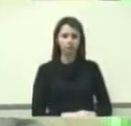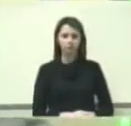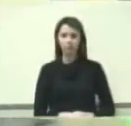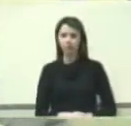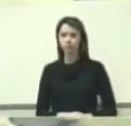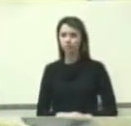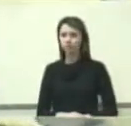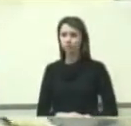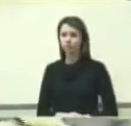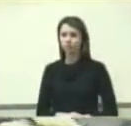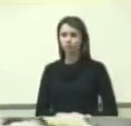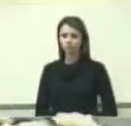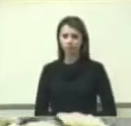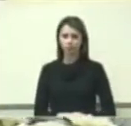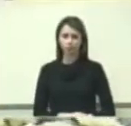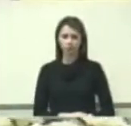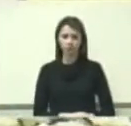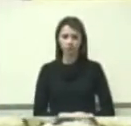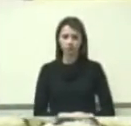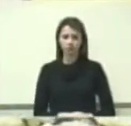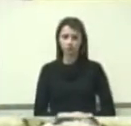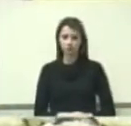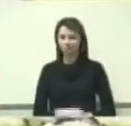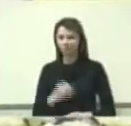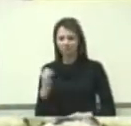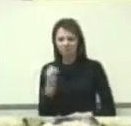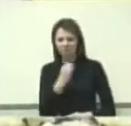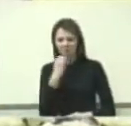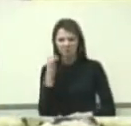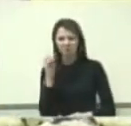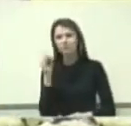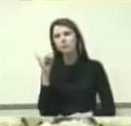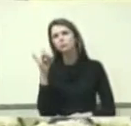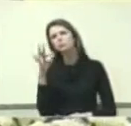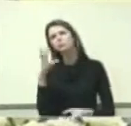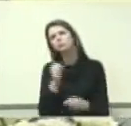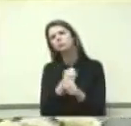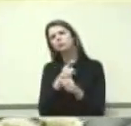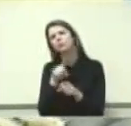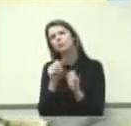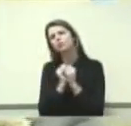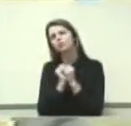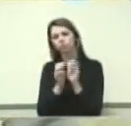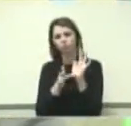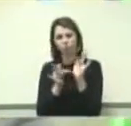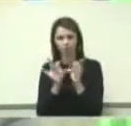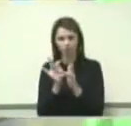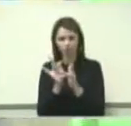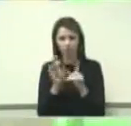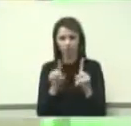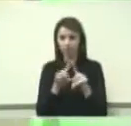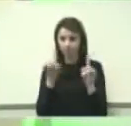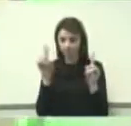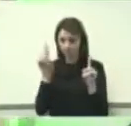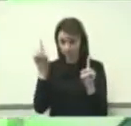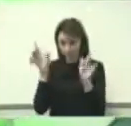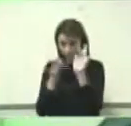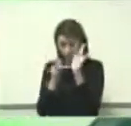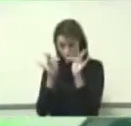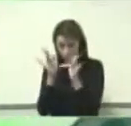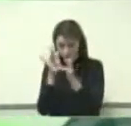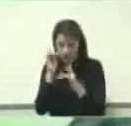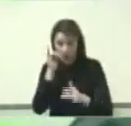aleluia não importa quanto tempo você está com ele mas ele disse aprender de mim